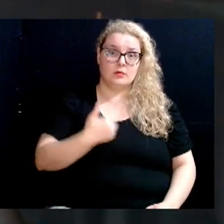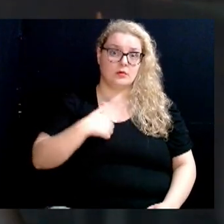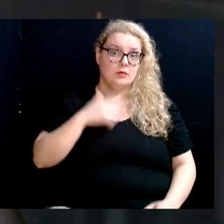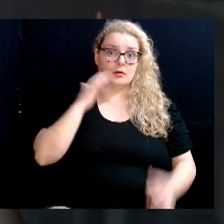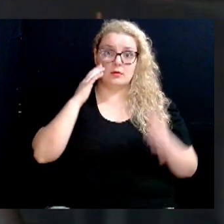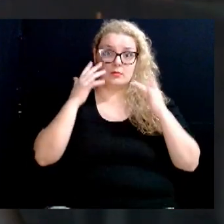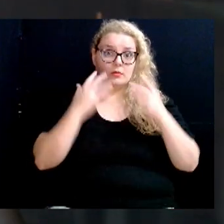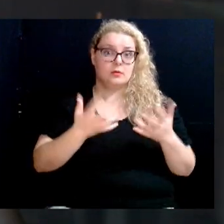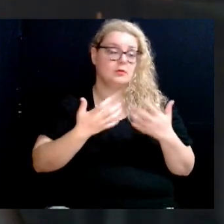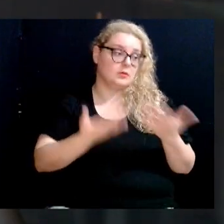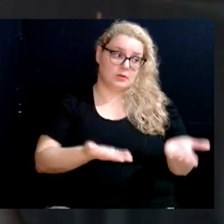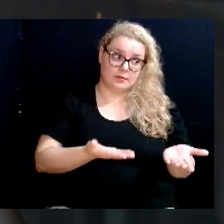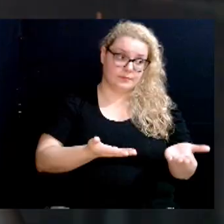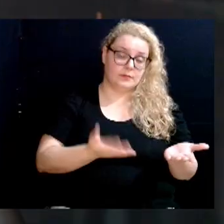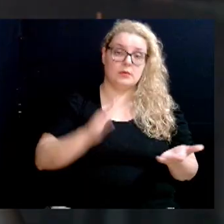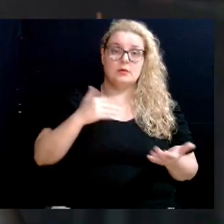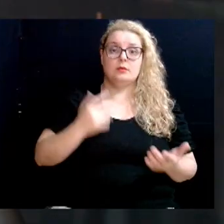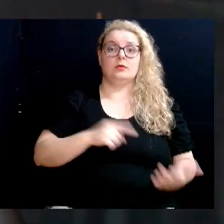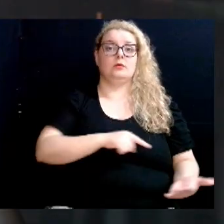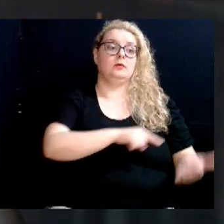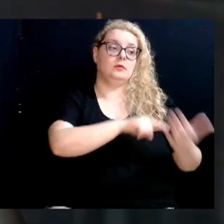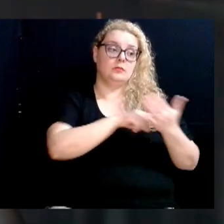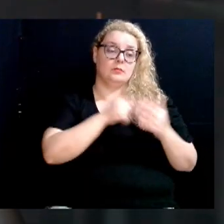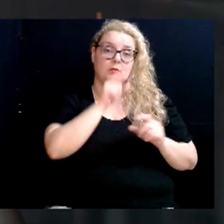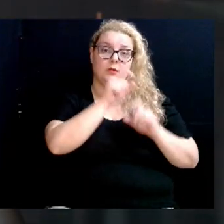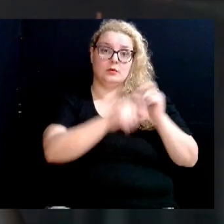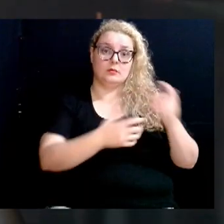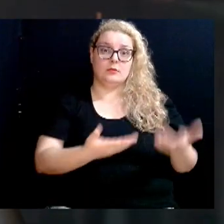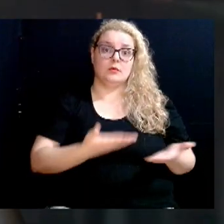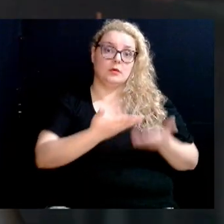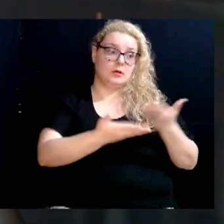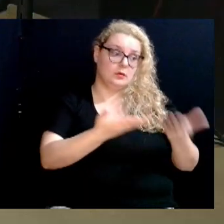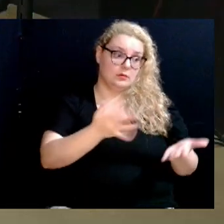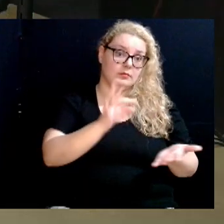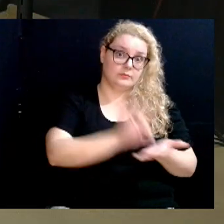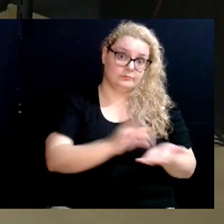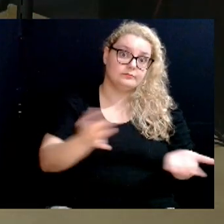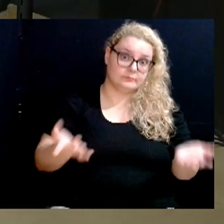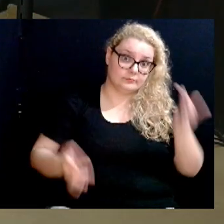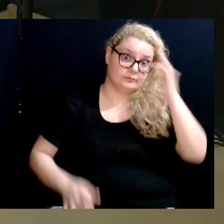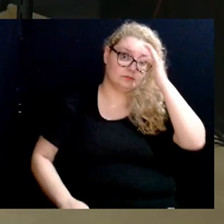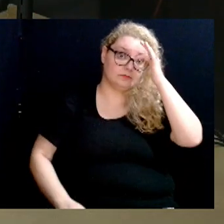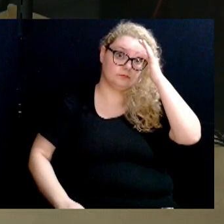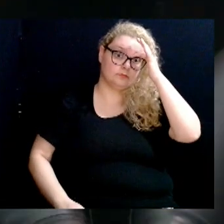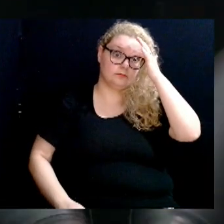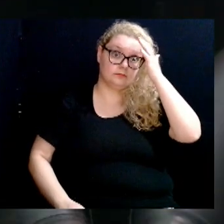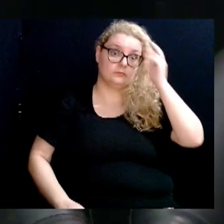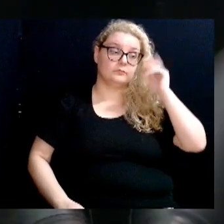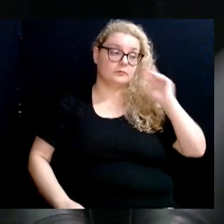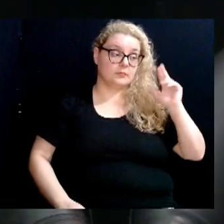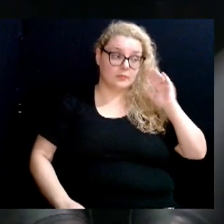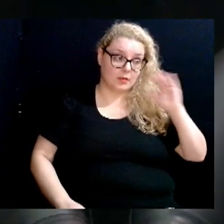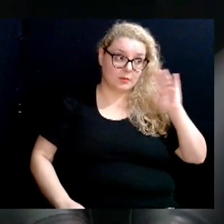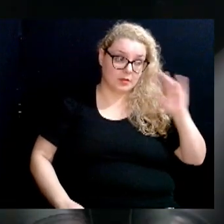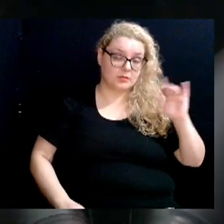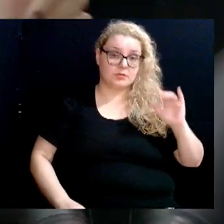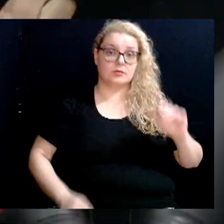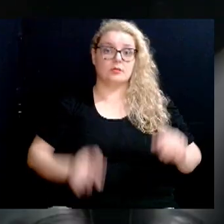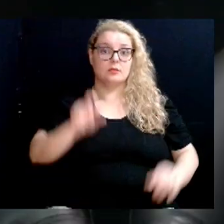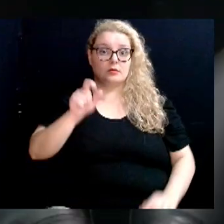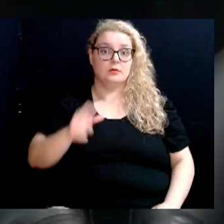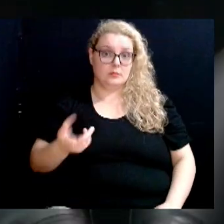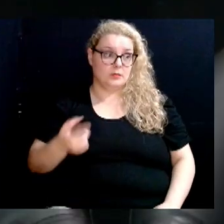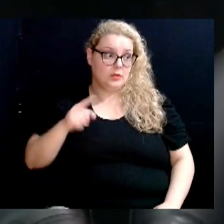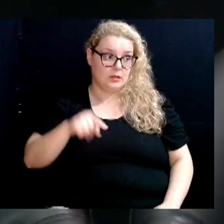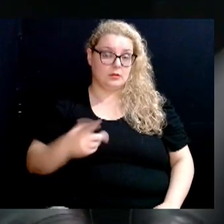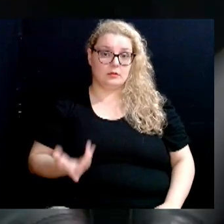momento que você me mostra quem você é, eu tenho que lidar com essa realidade. Além de imaginar o que ele é, a gente também se coloca num lugar que a gente também